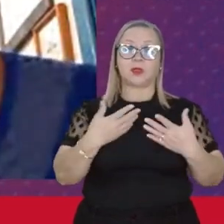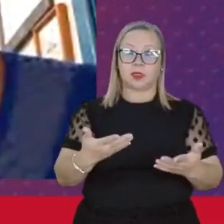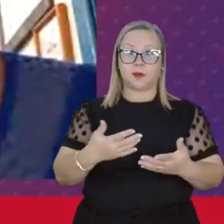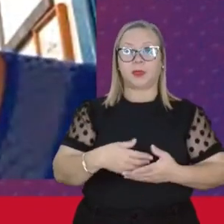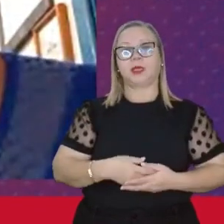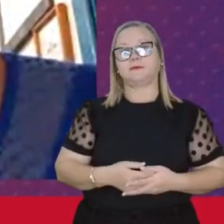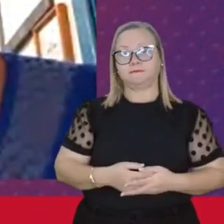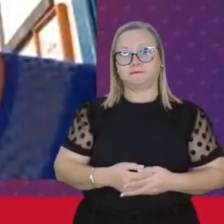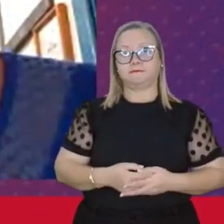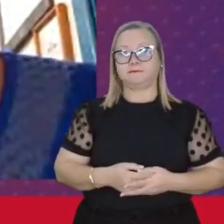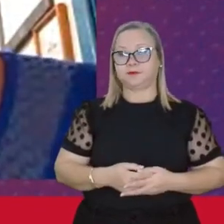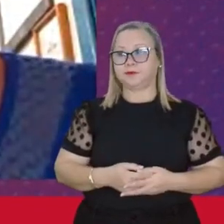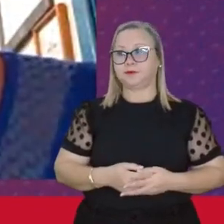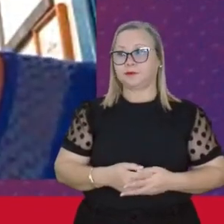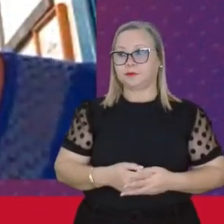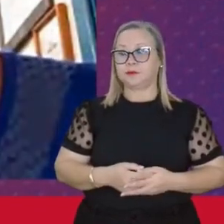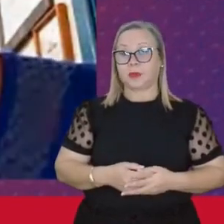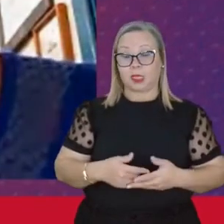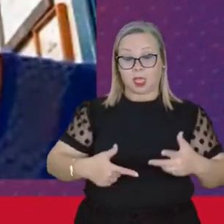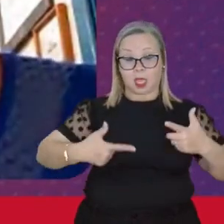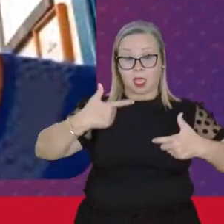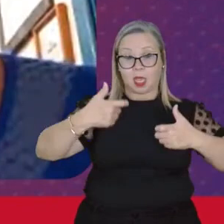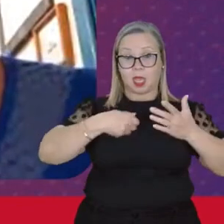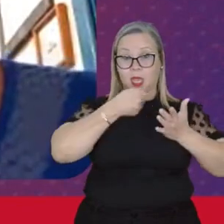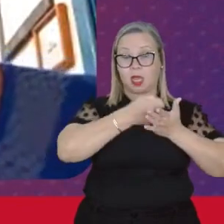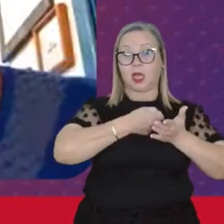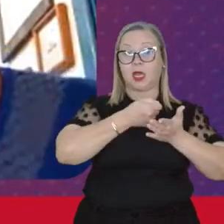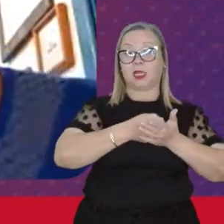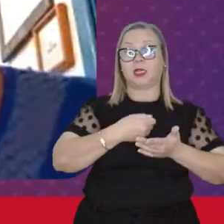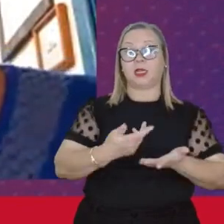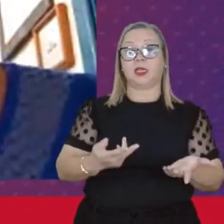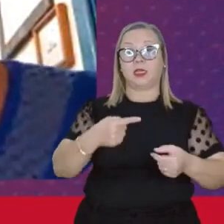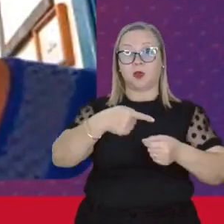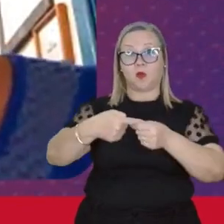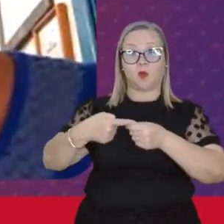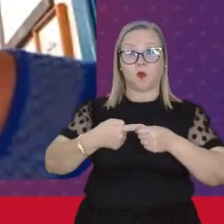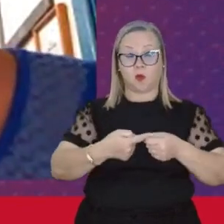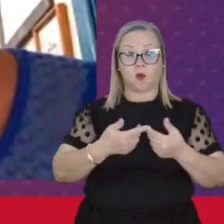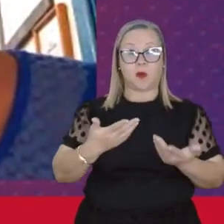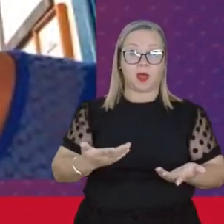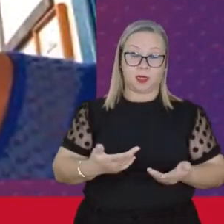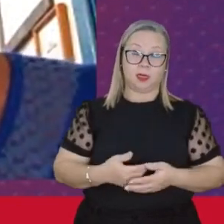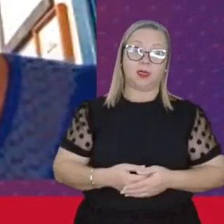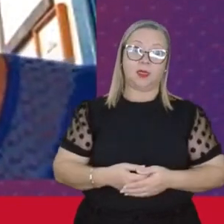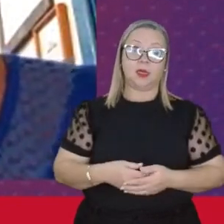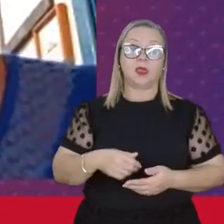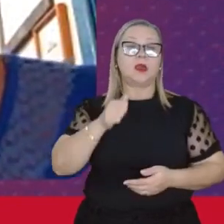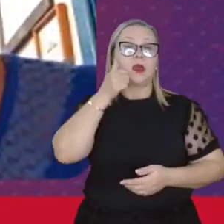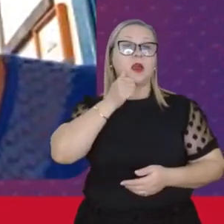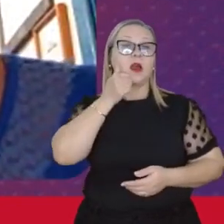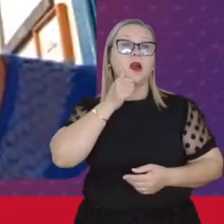é da guerrilha urbana. Ela é uma mulher